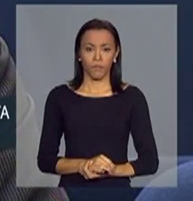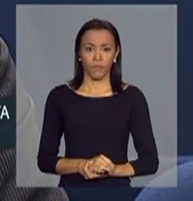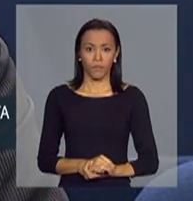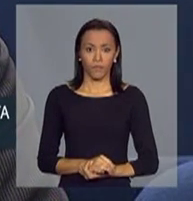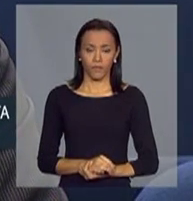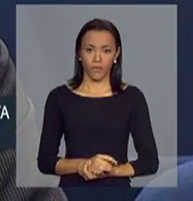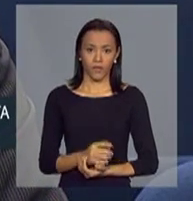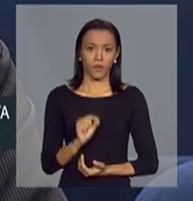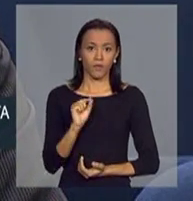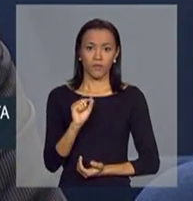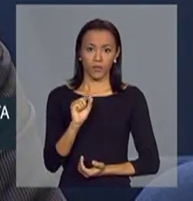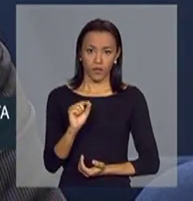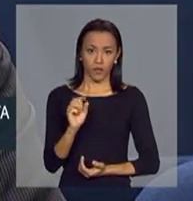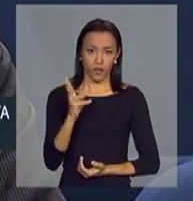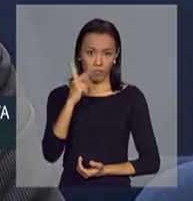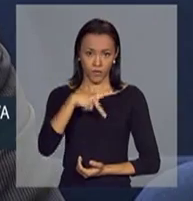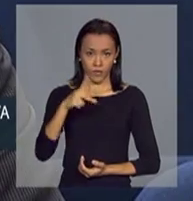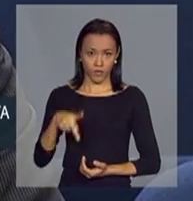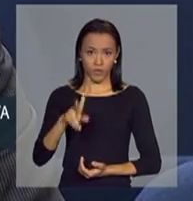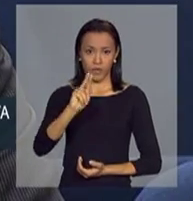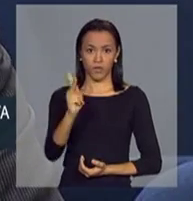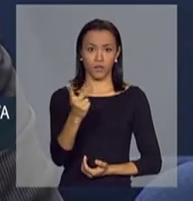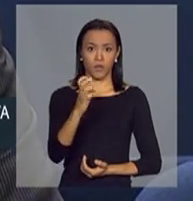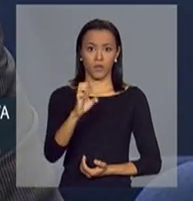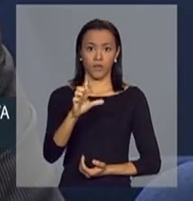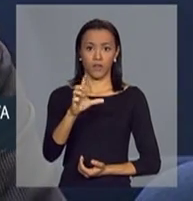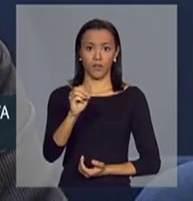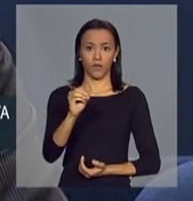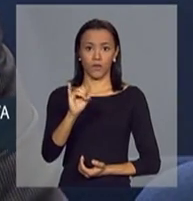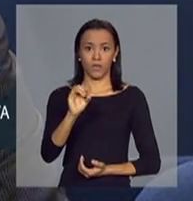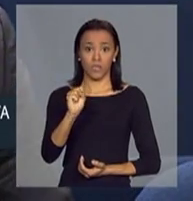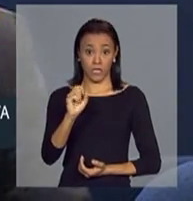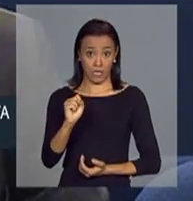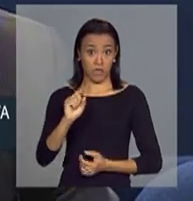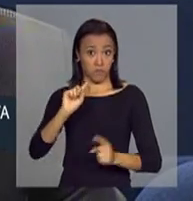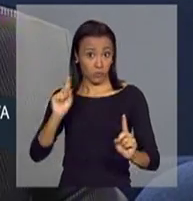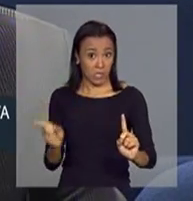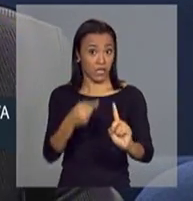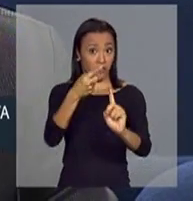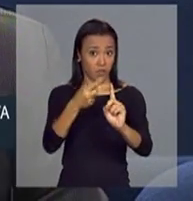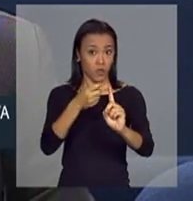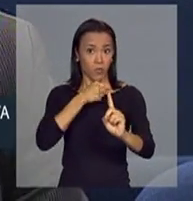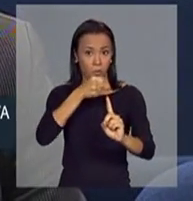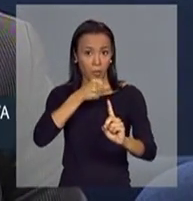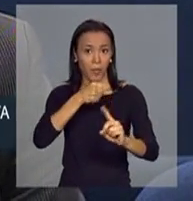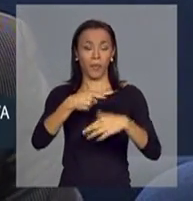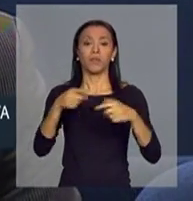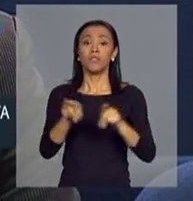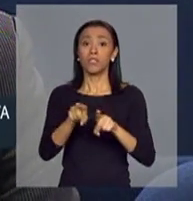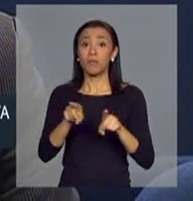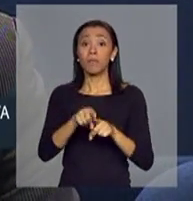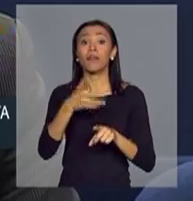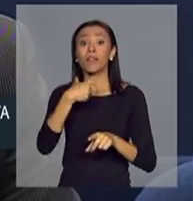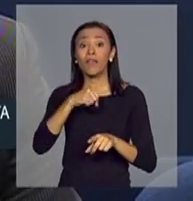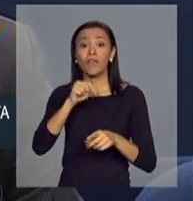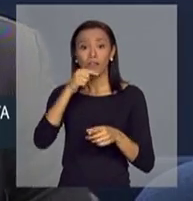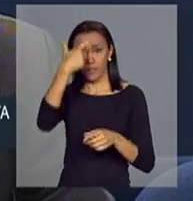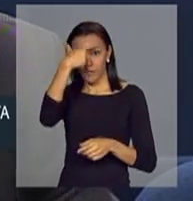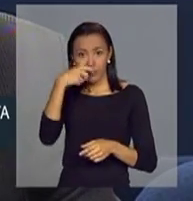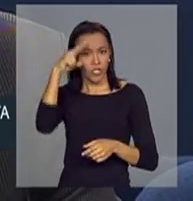Não, é o seguinte, a professora Heloísa fez um desafio não apenas para a imprensa, mas para os historiadores, quando ela explicitou